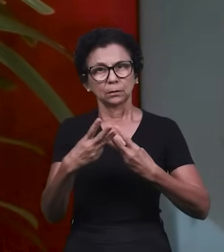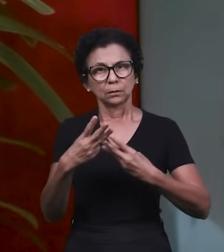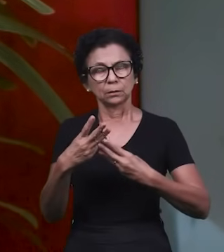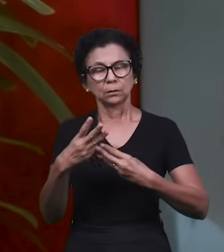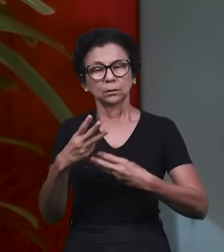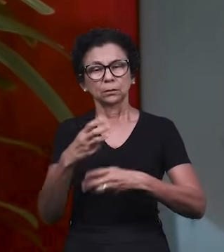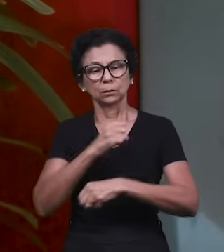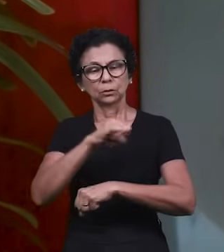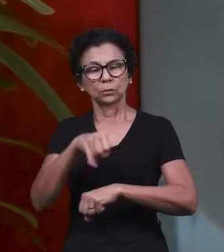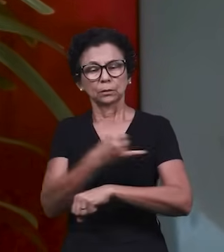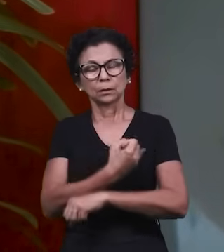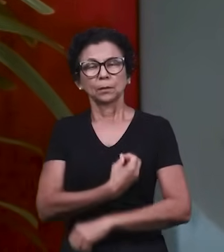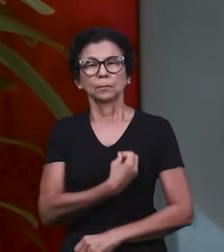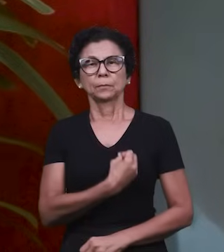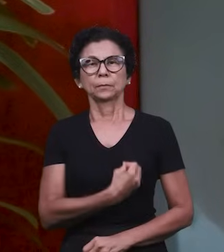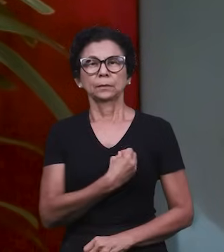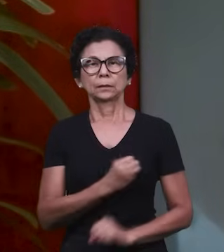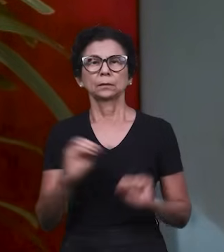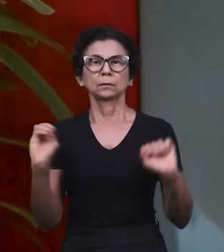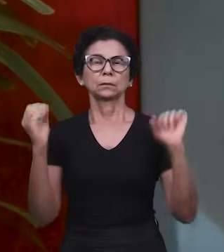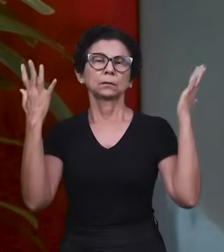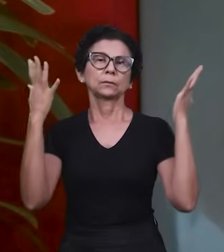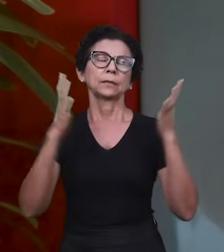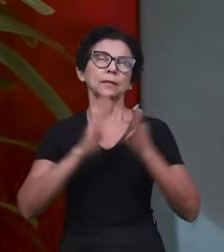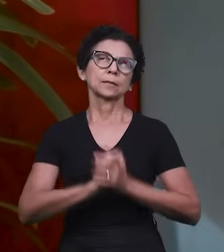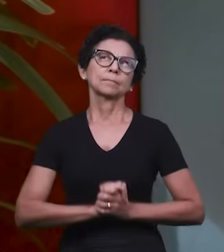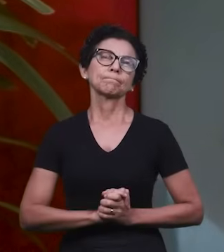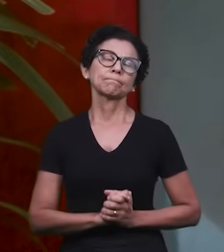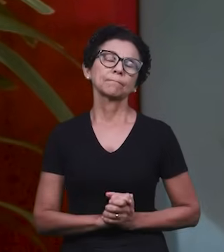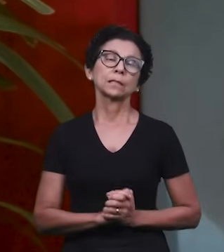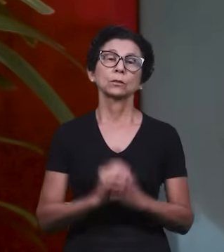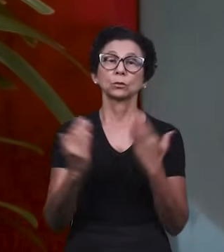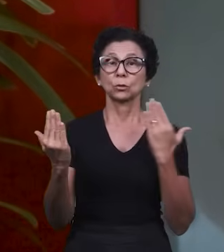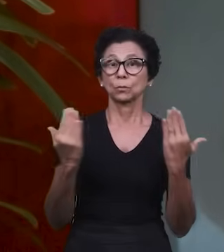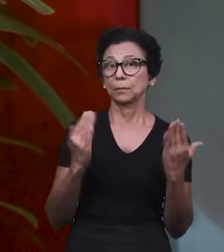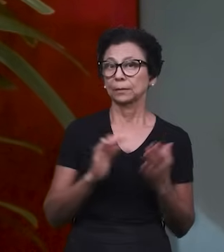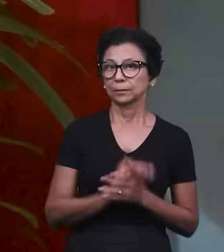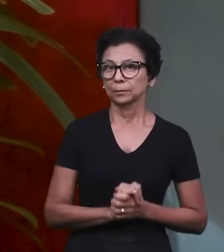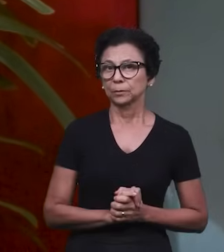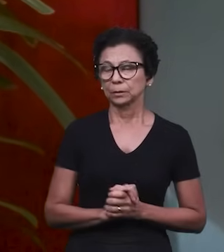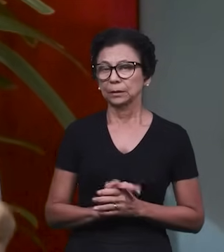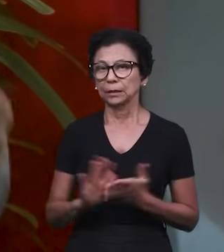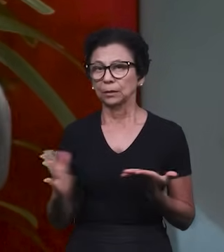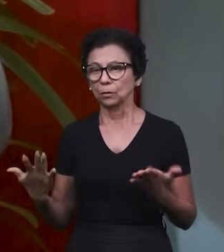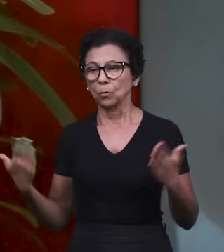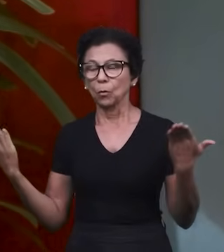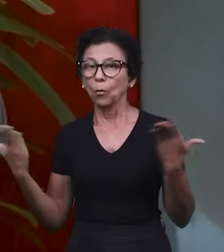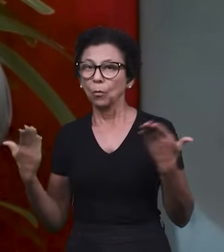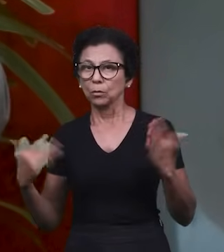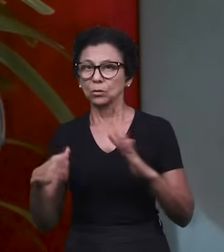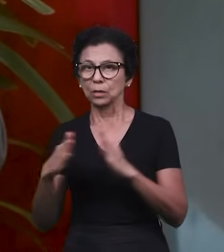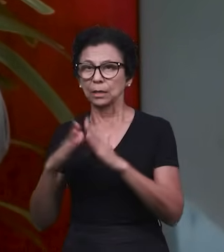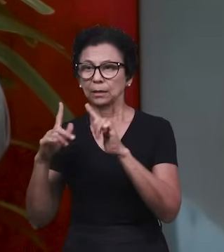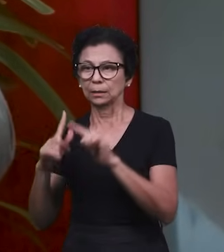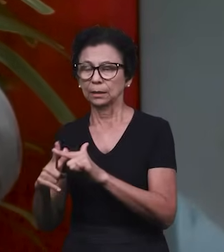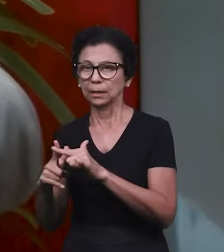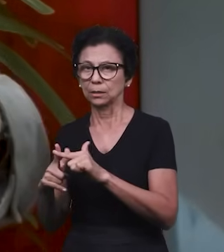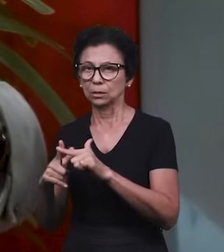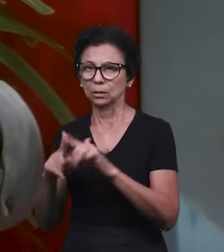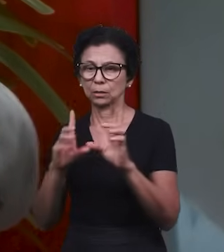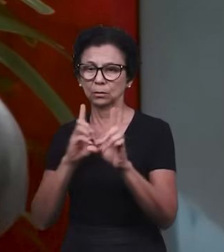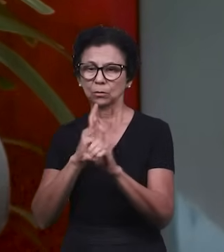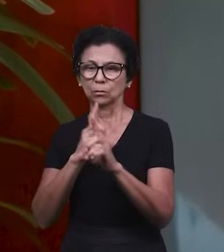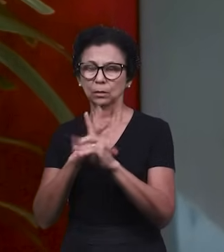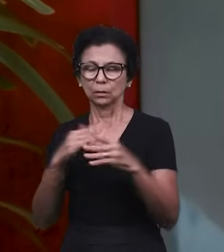estar vivendo. E aí a gente faz um reflexo profético na doutrina do corpo, tinha que estar no corpo. É, ou seja, tinha que estar junto, em conjunto, vivendo a